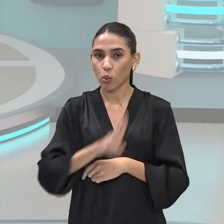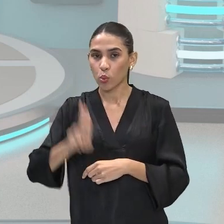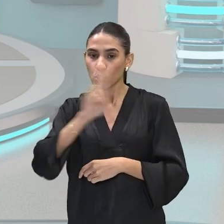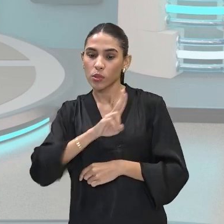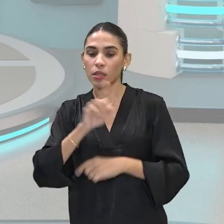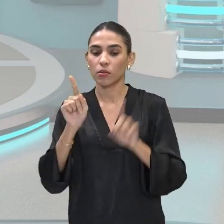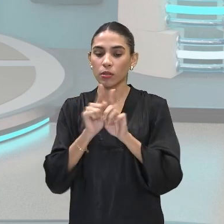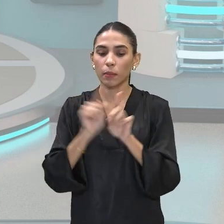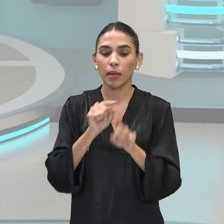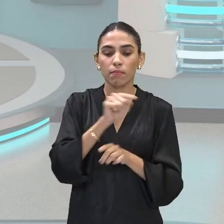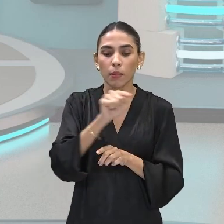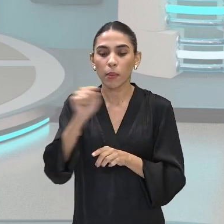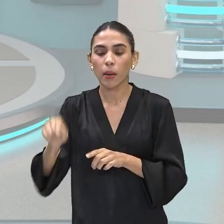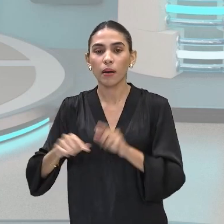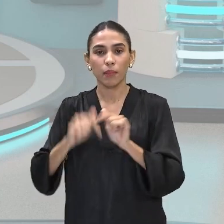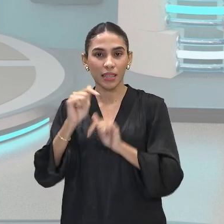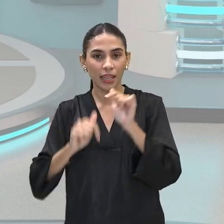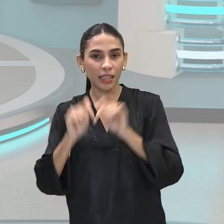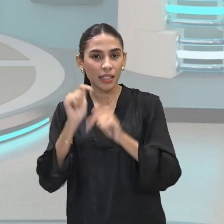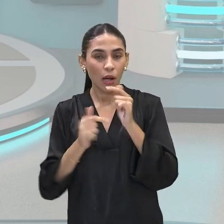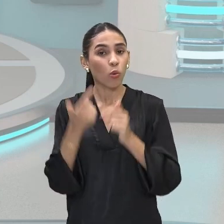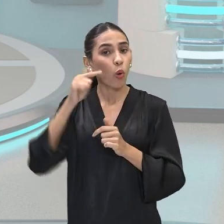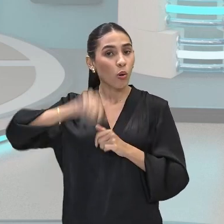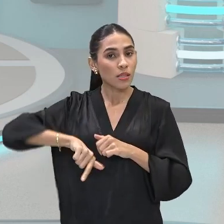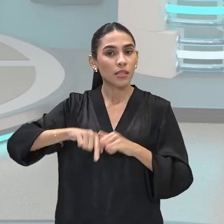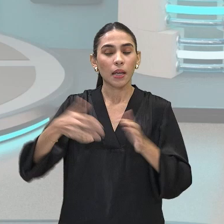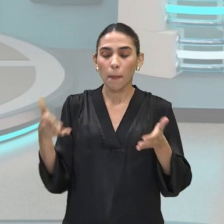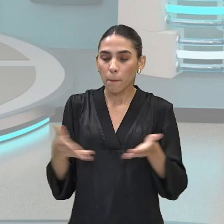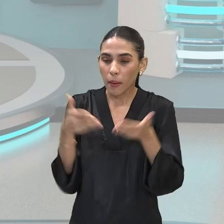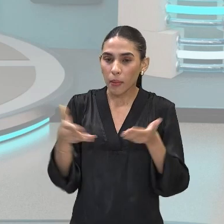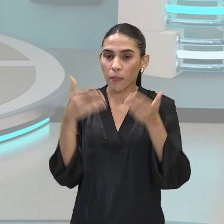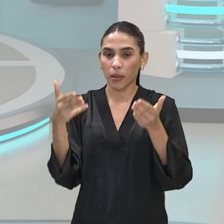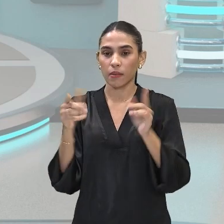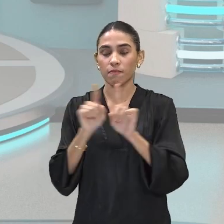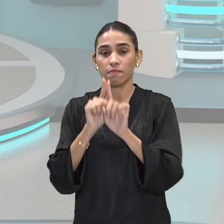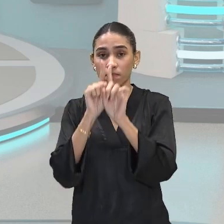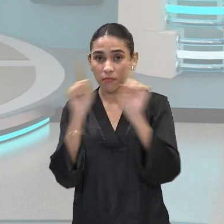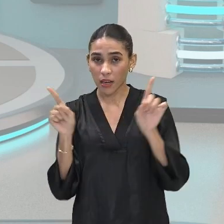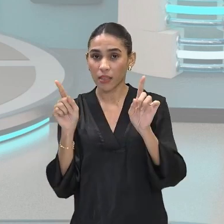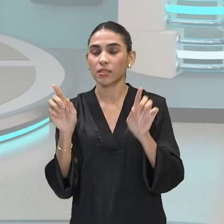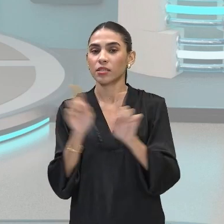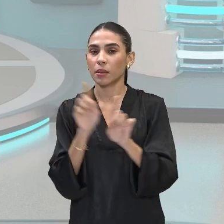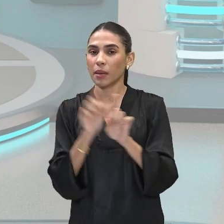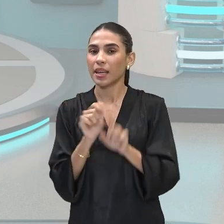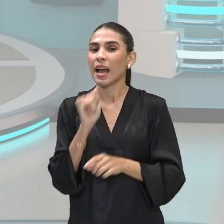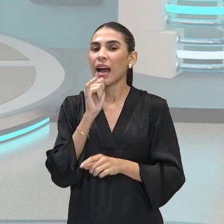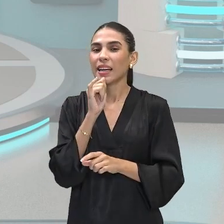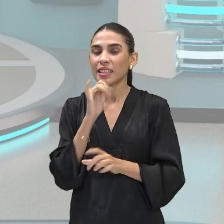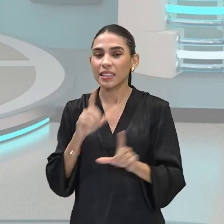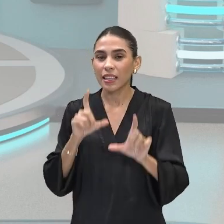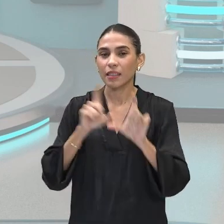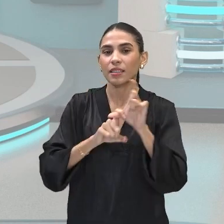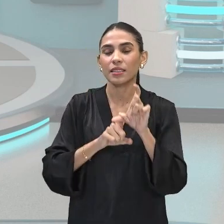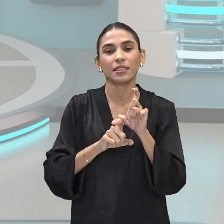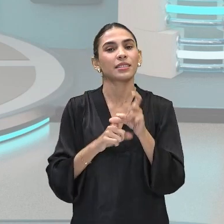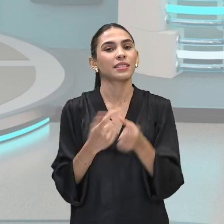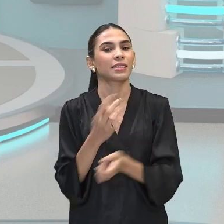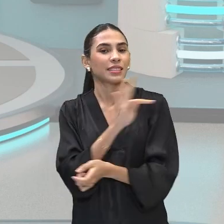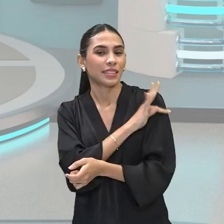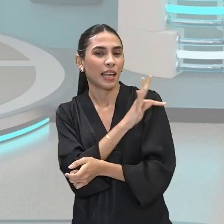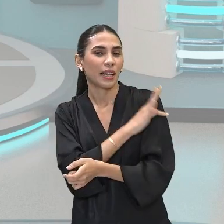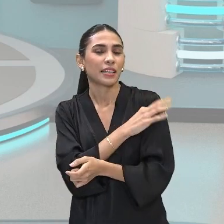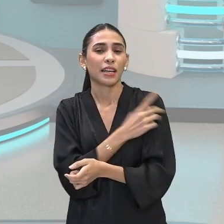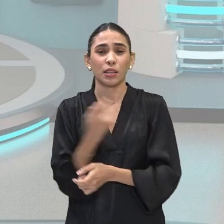promover também, mas ela também ainda reside naquelas técnicas que a gente conhece de algum